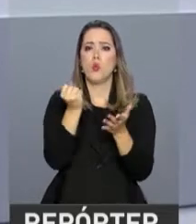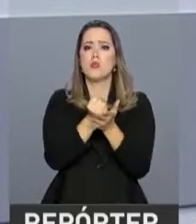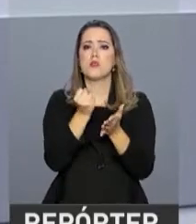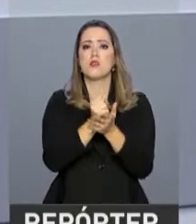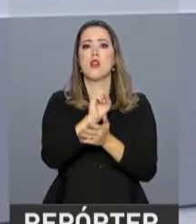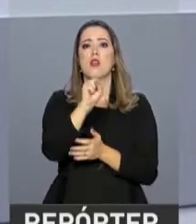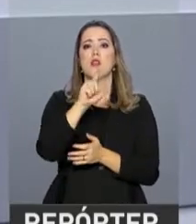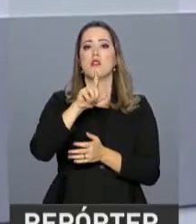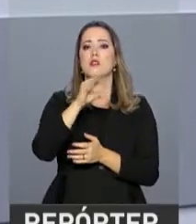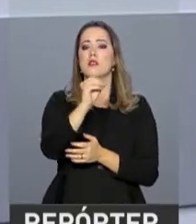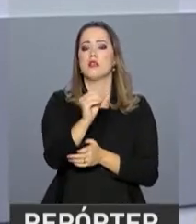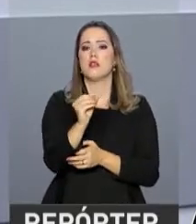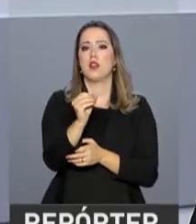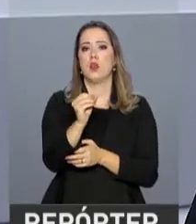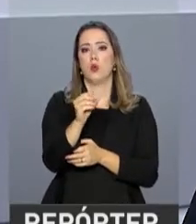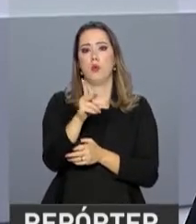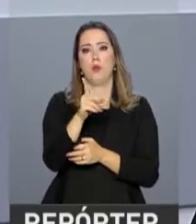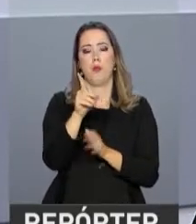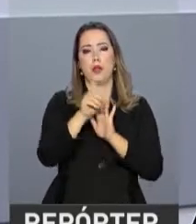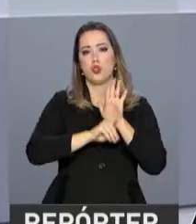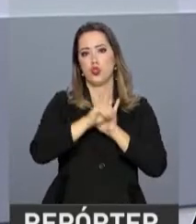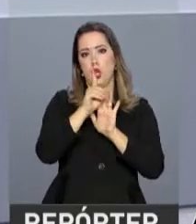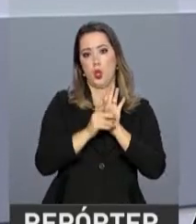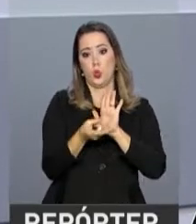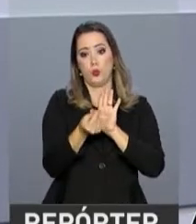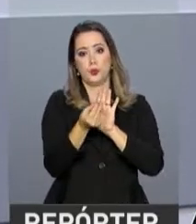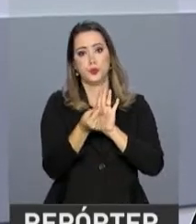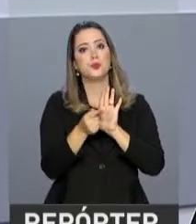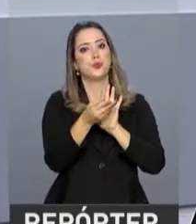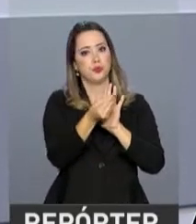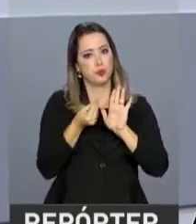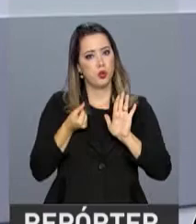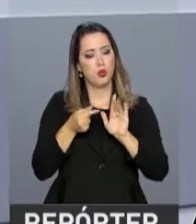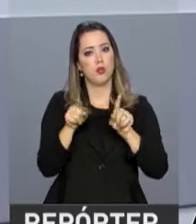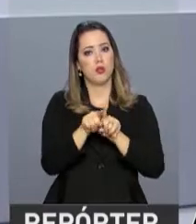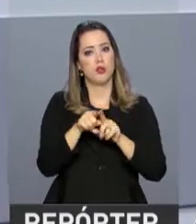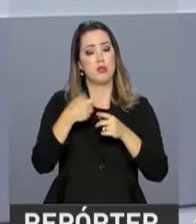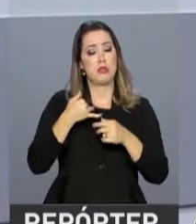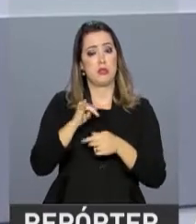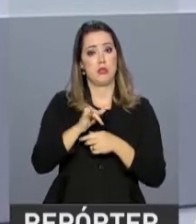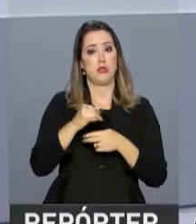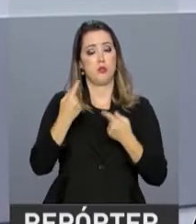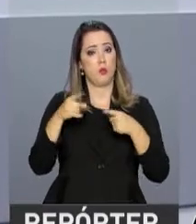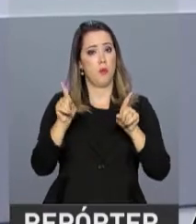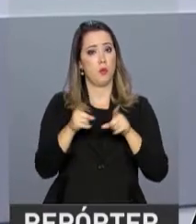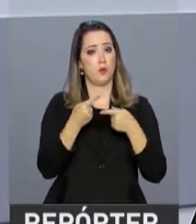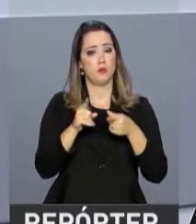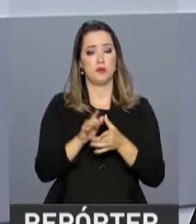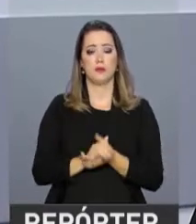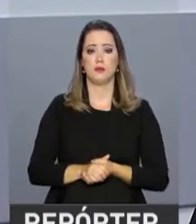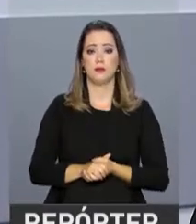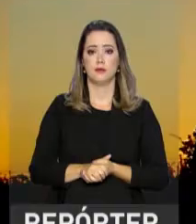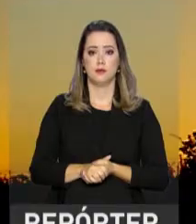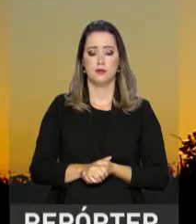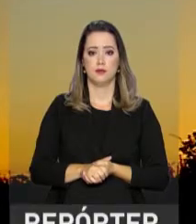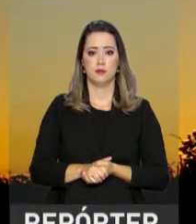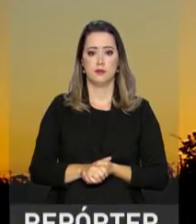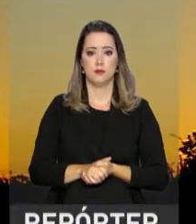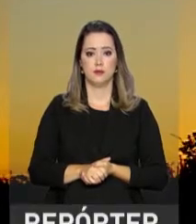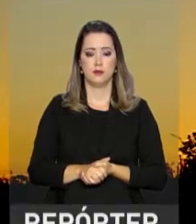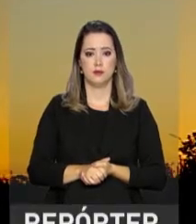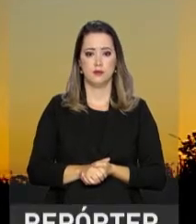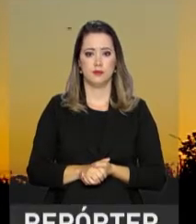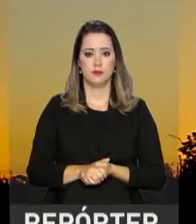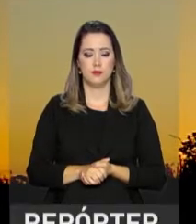é uma garantia de que os músicos vão receber a remuneração correta pela reprodução de suas obras. Eu guardo